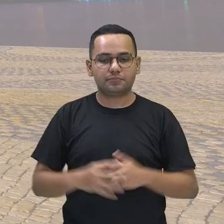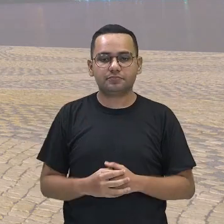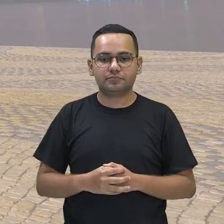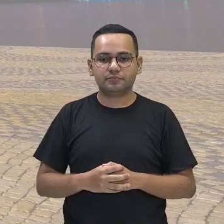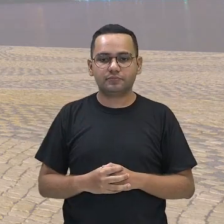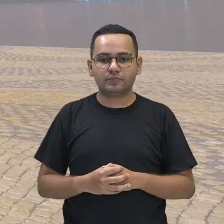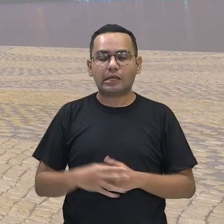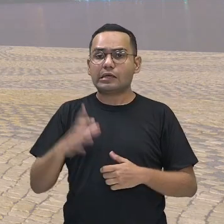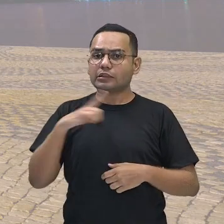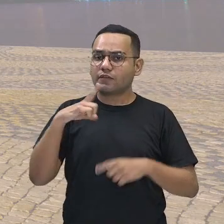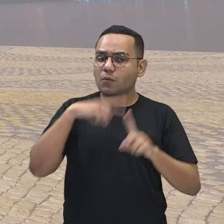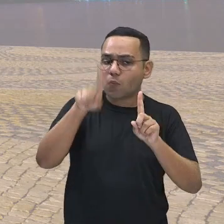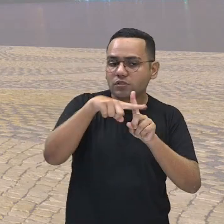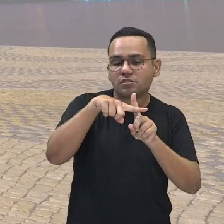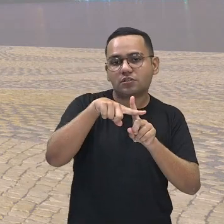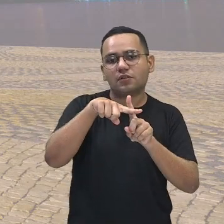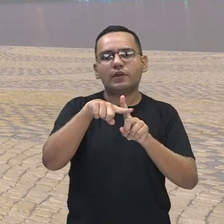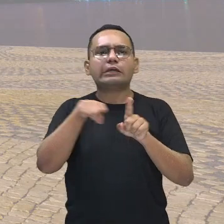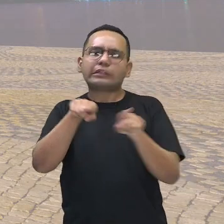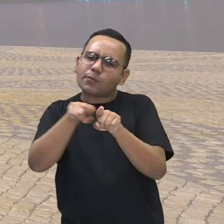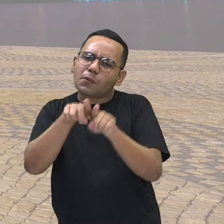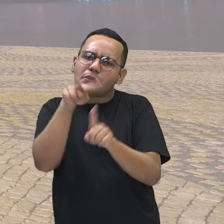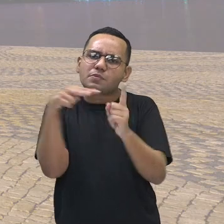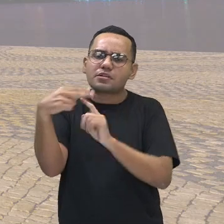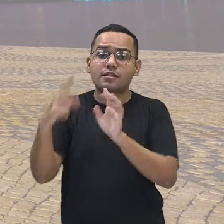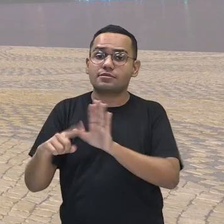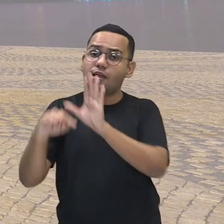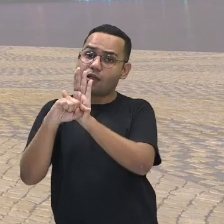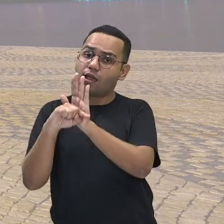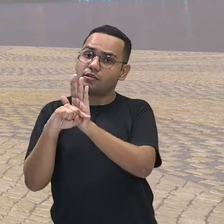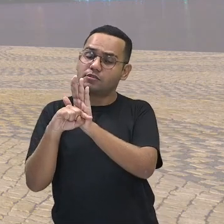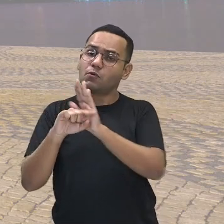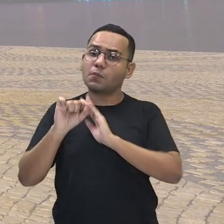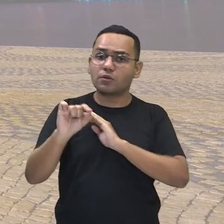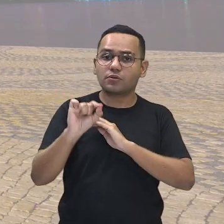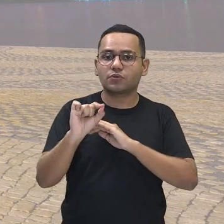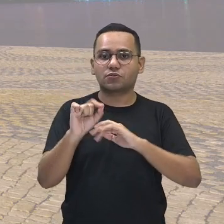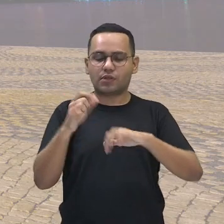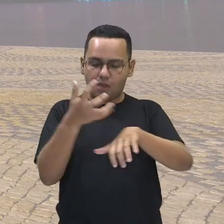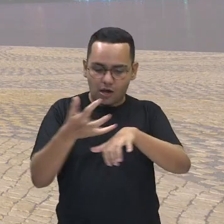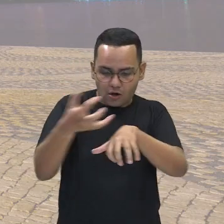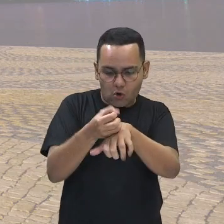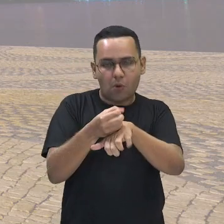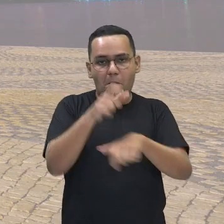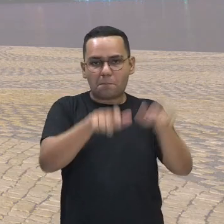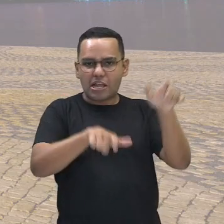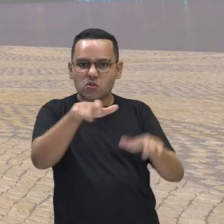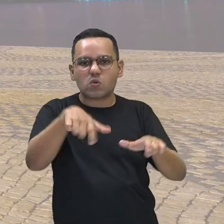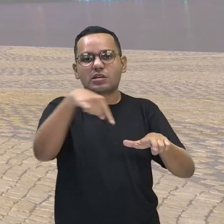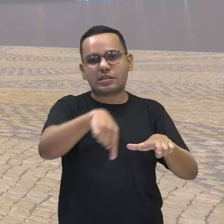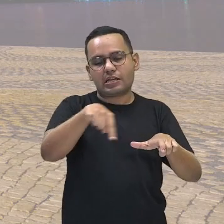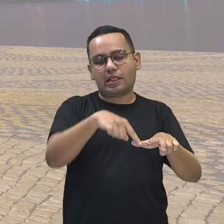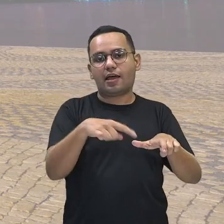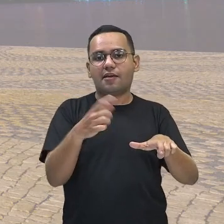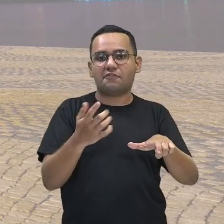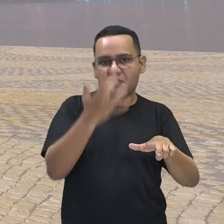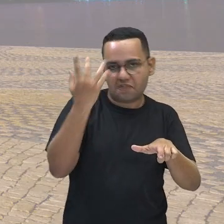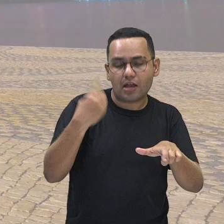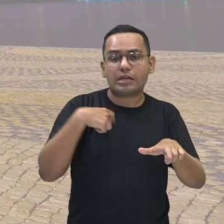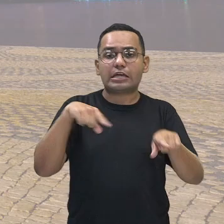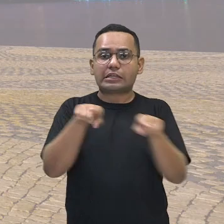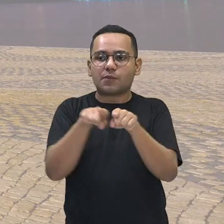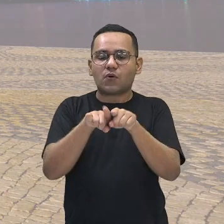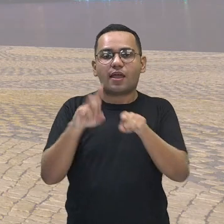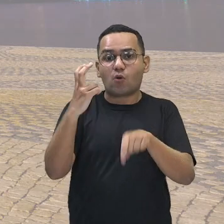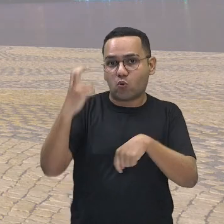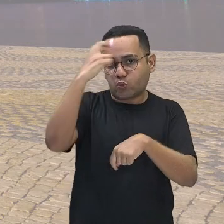e malefícios para aquelas pessoas que foram ali conquistadas, colonizadas e aculturadas. E vamos